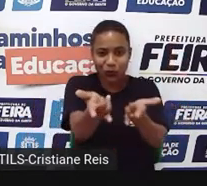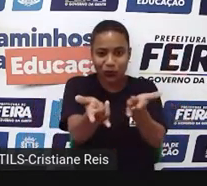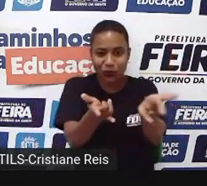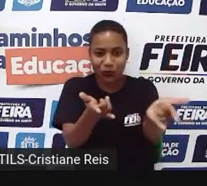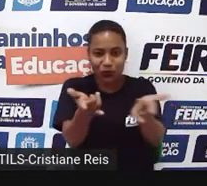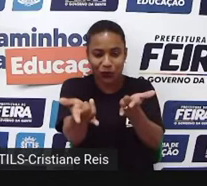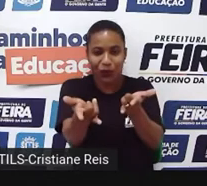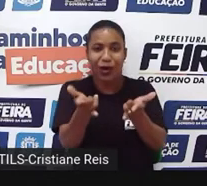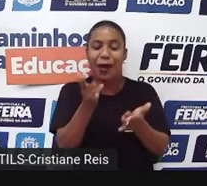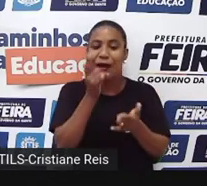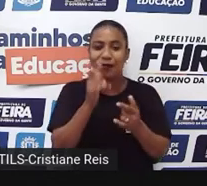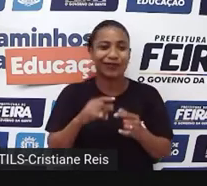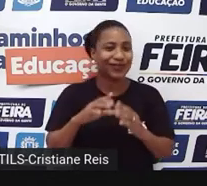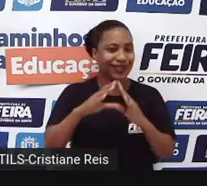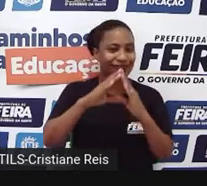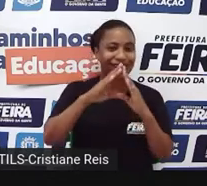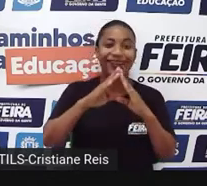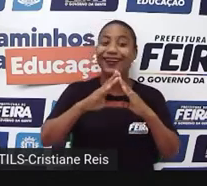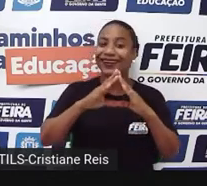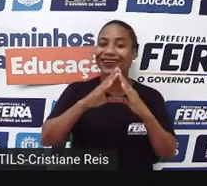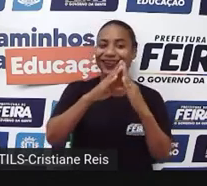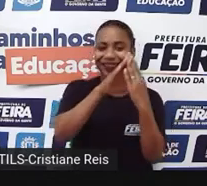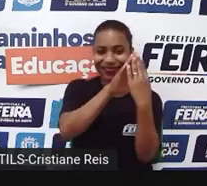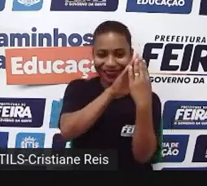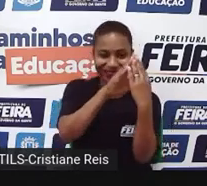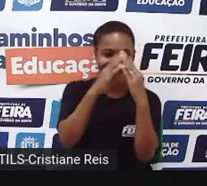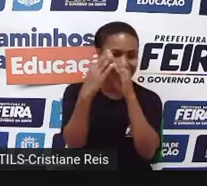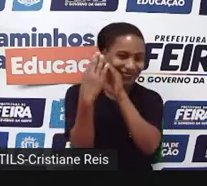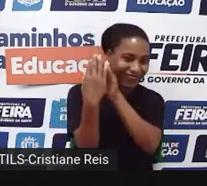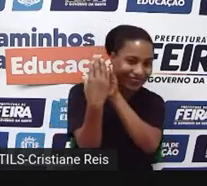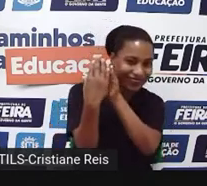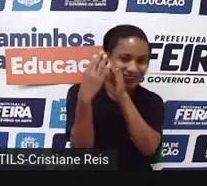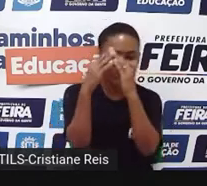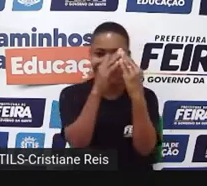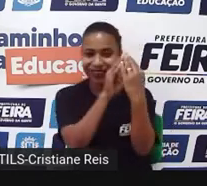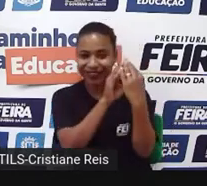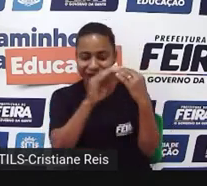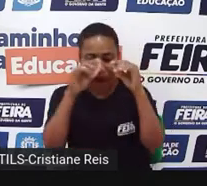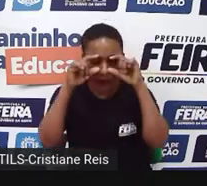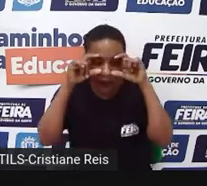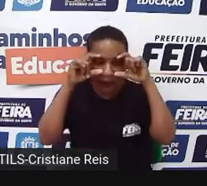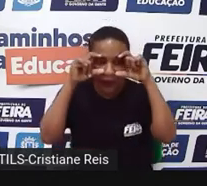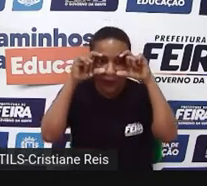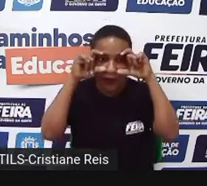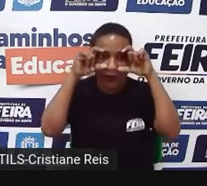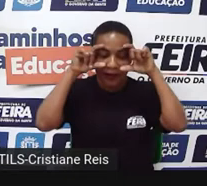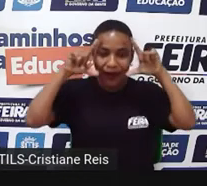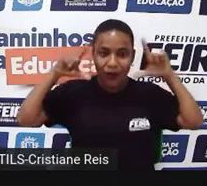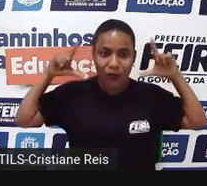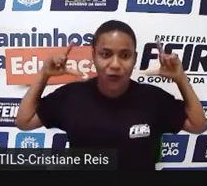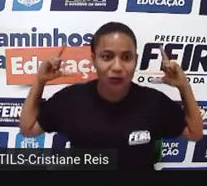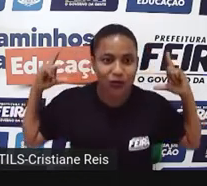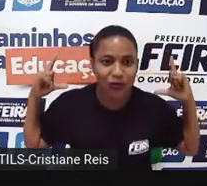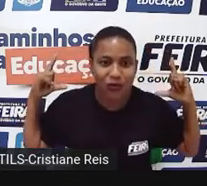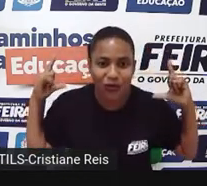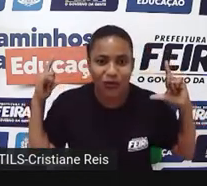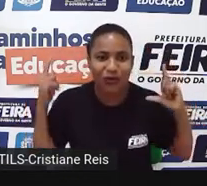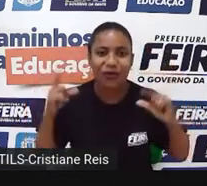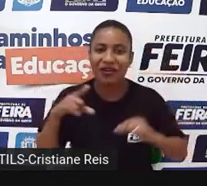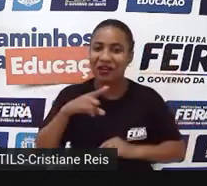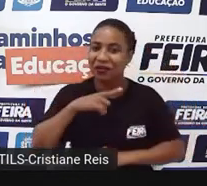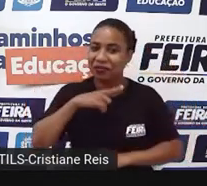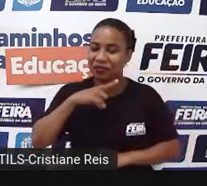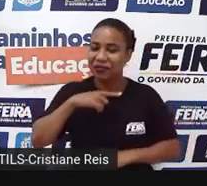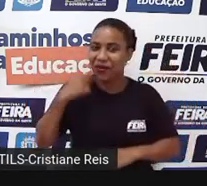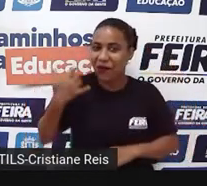tela, vivenciando aquela situação com os personagens, não é fantástico? Então, até chegarmos